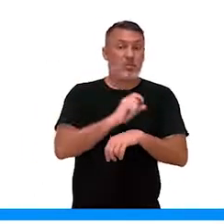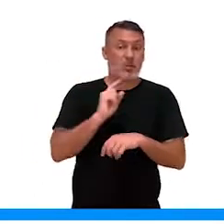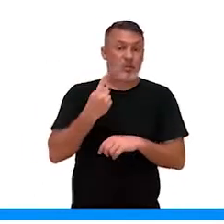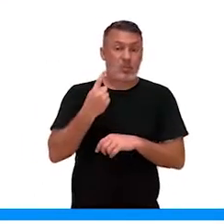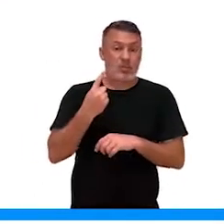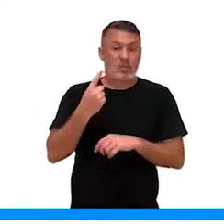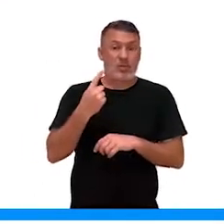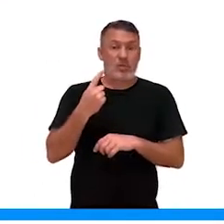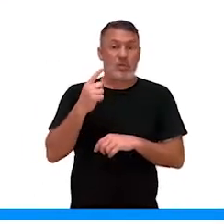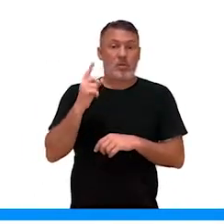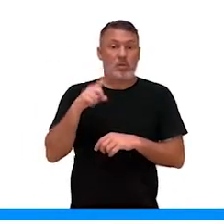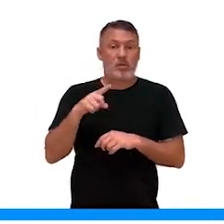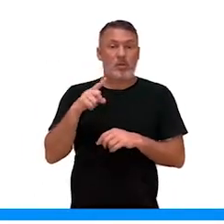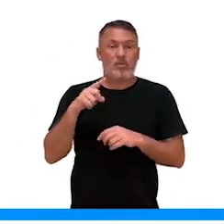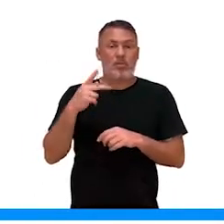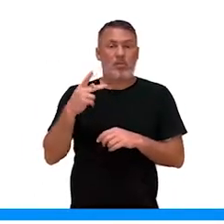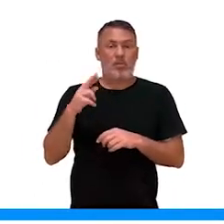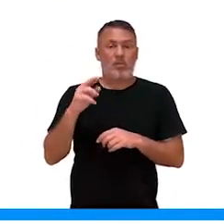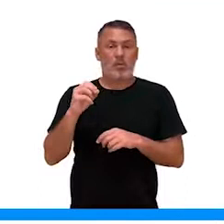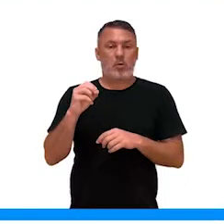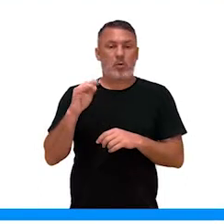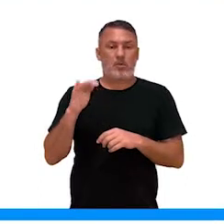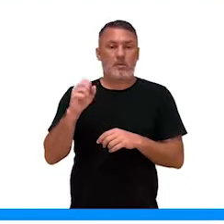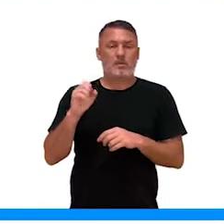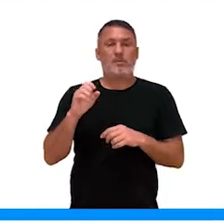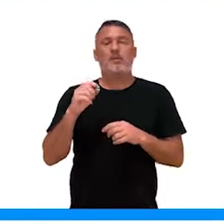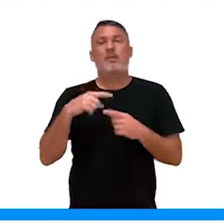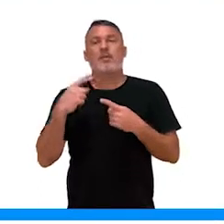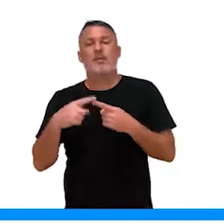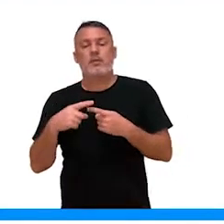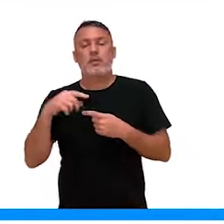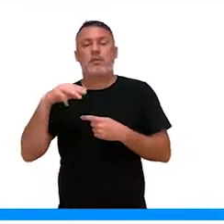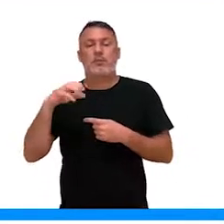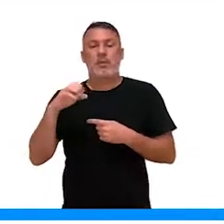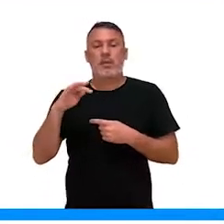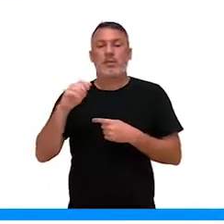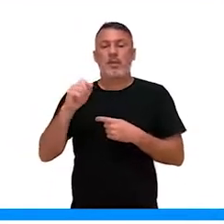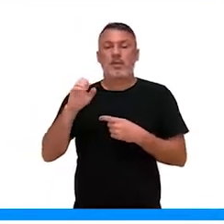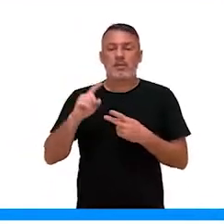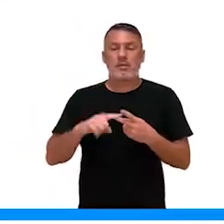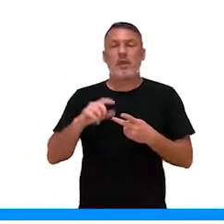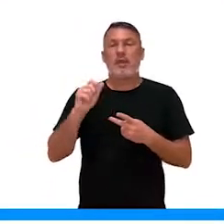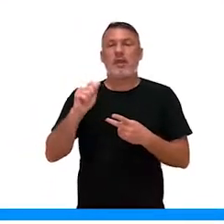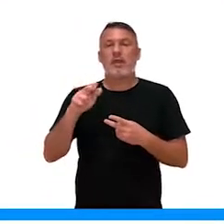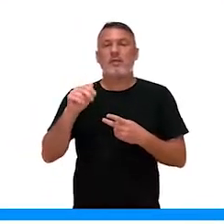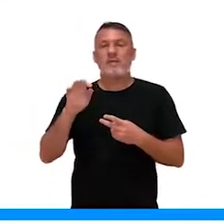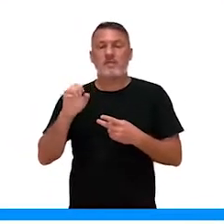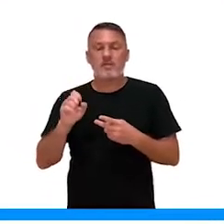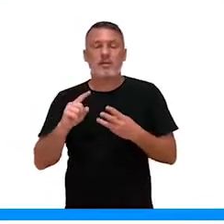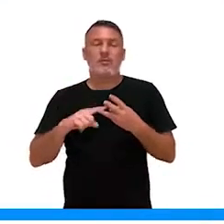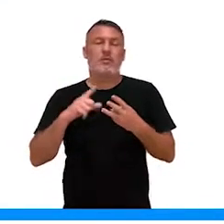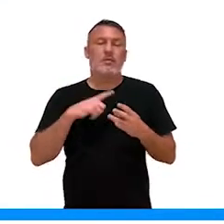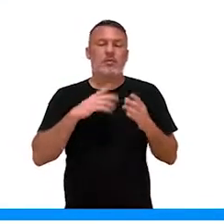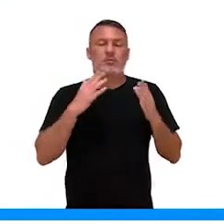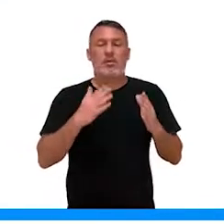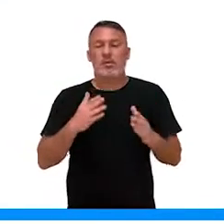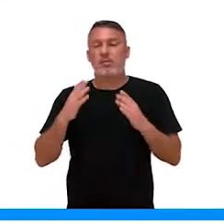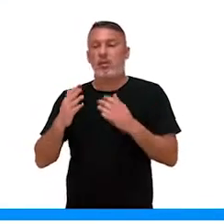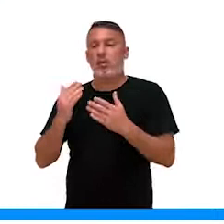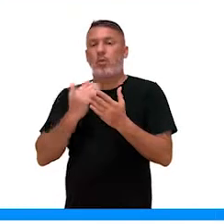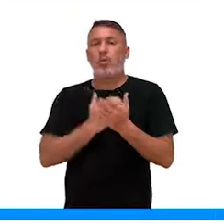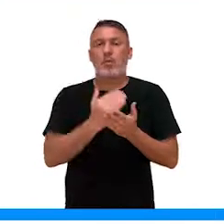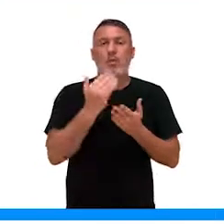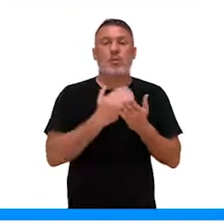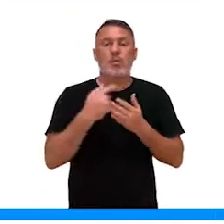tinha parado na prófase 1, começa-se então a ter a metáfase, a anáfase, a